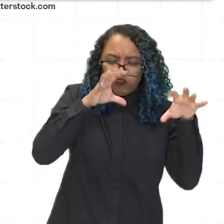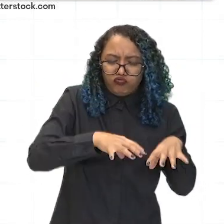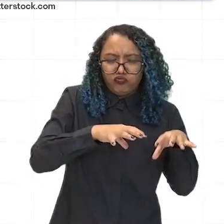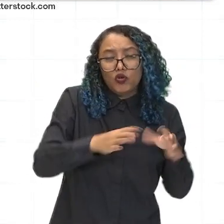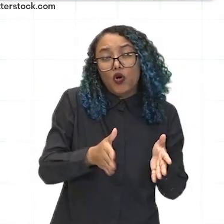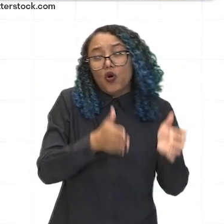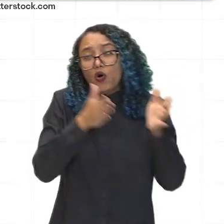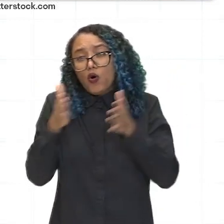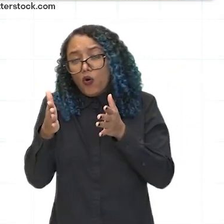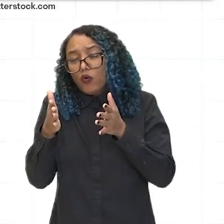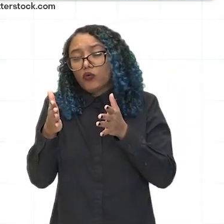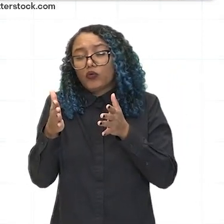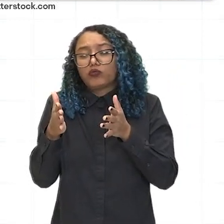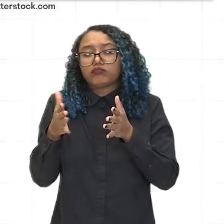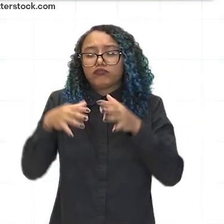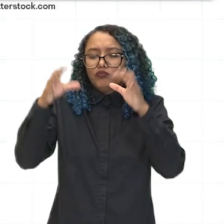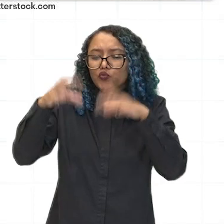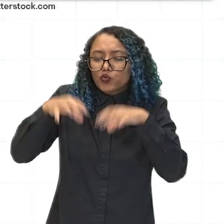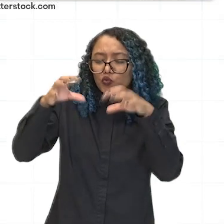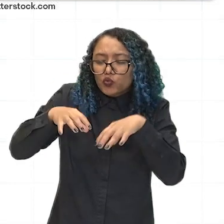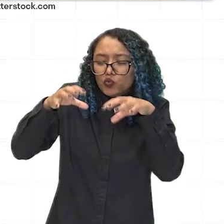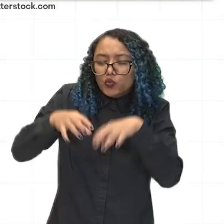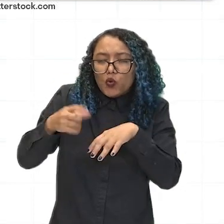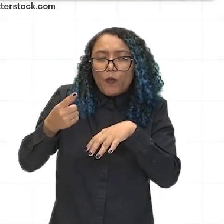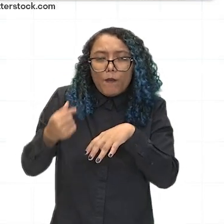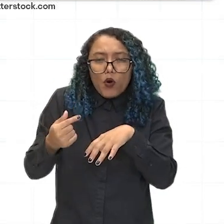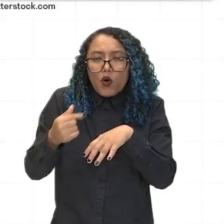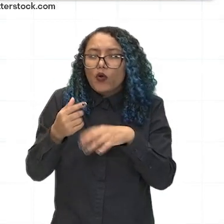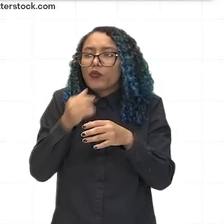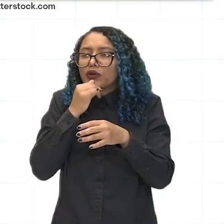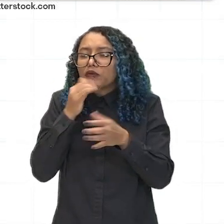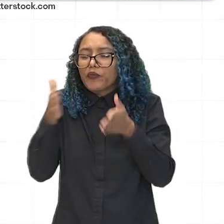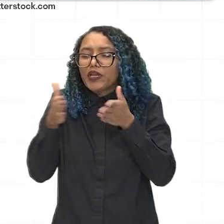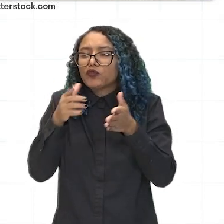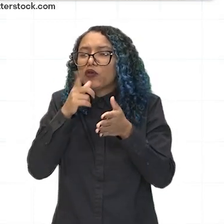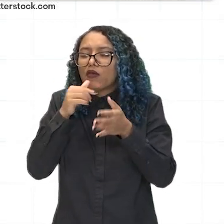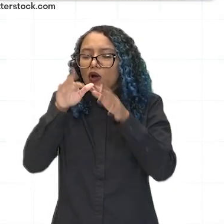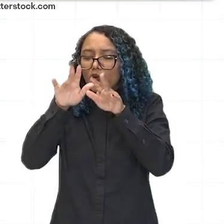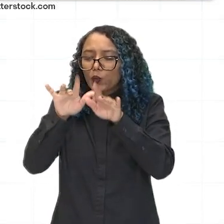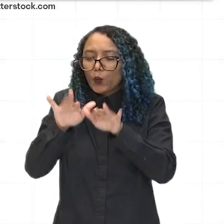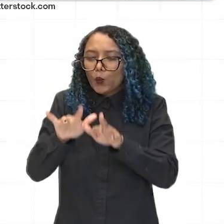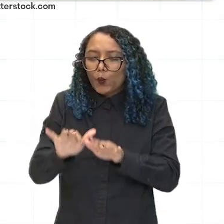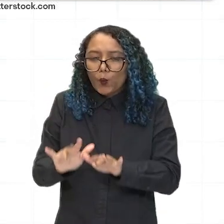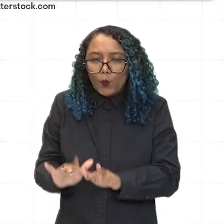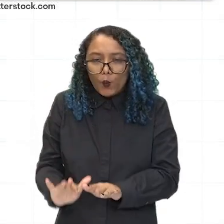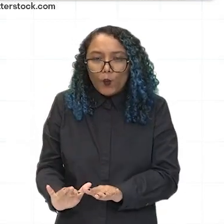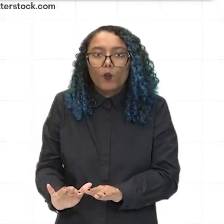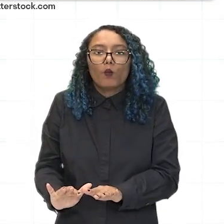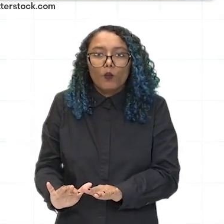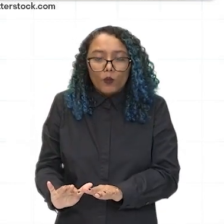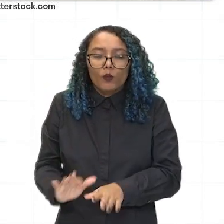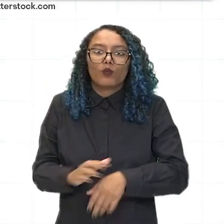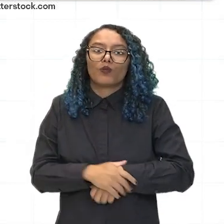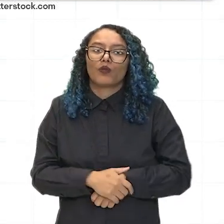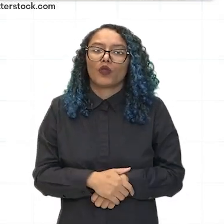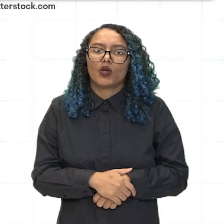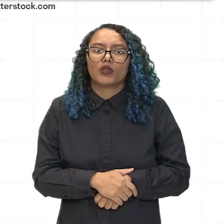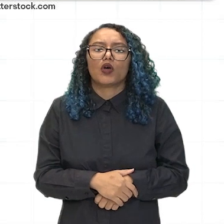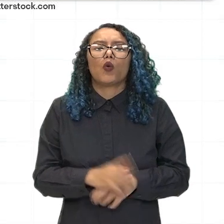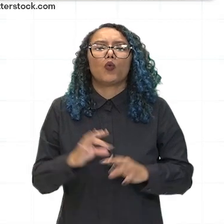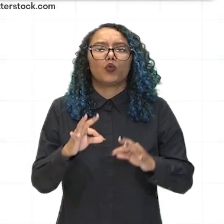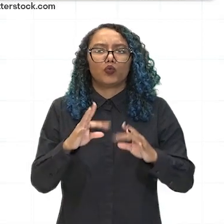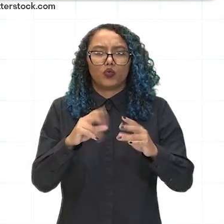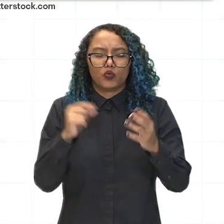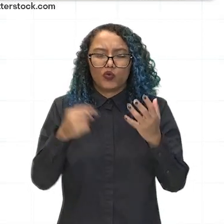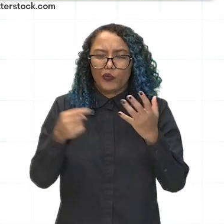períodos sem chuva nenhuma, como um período de estiagem que nós vivemos. Tá? Então, todos esses, eles